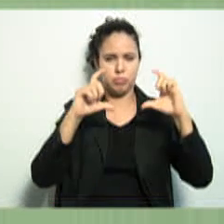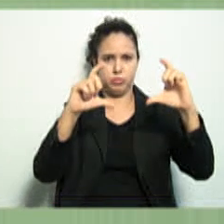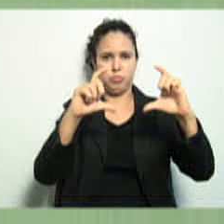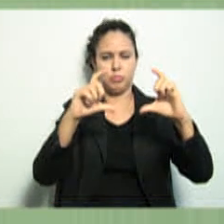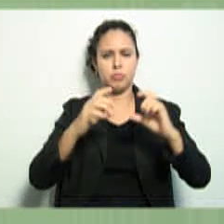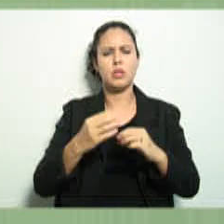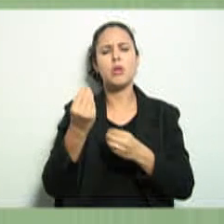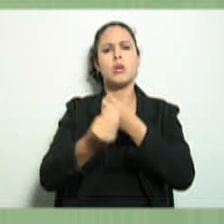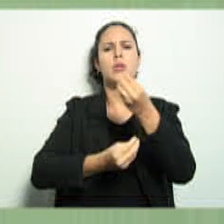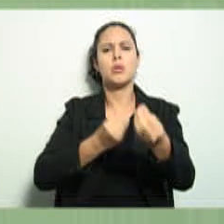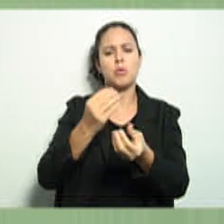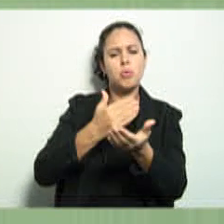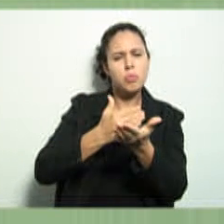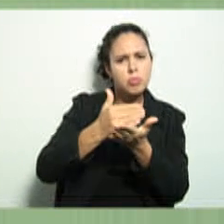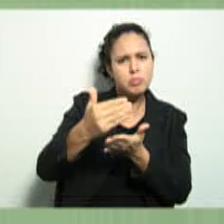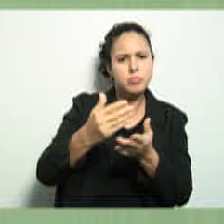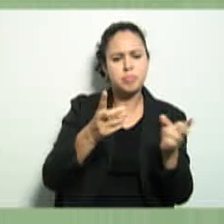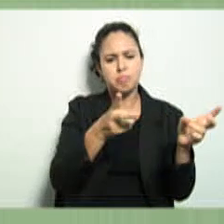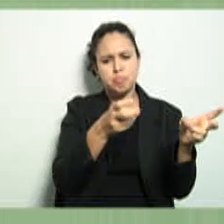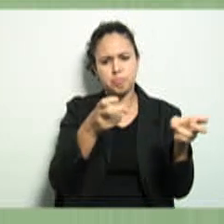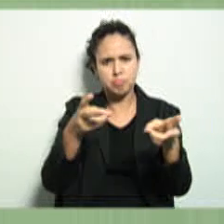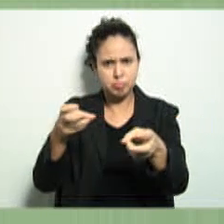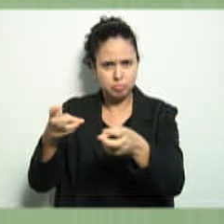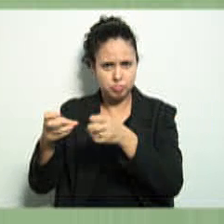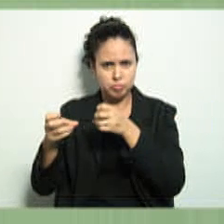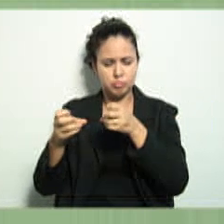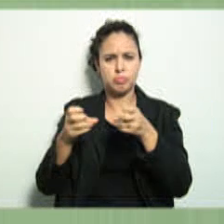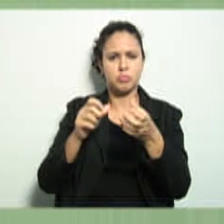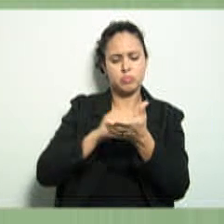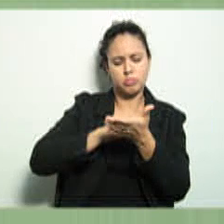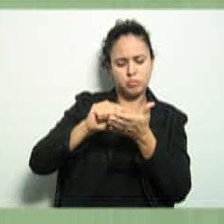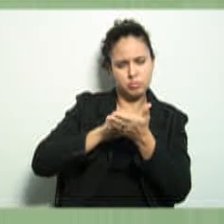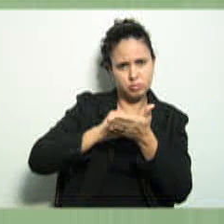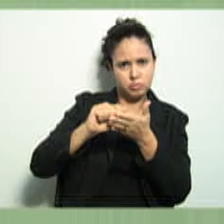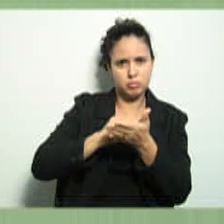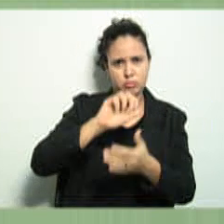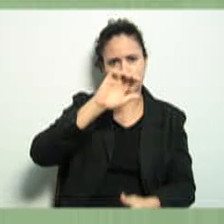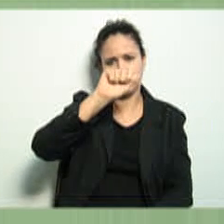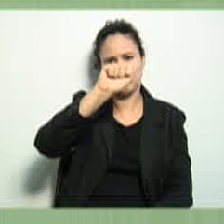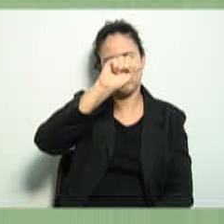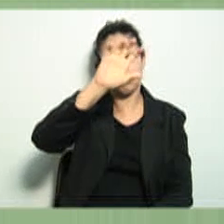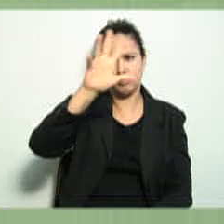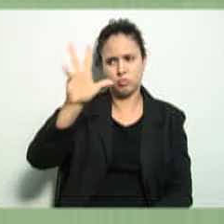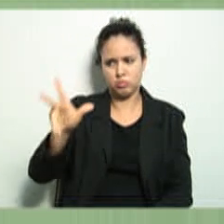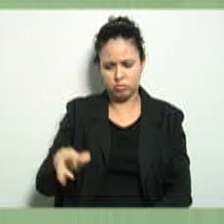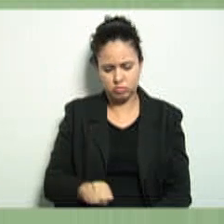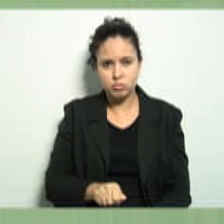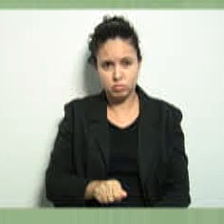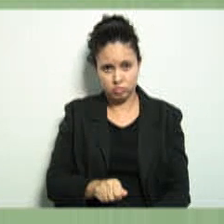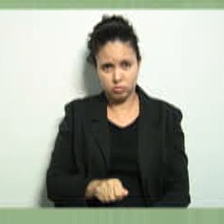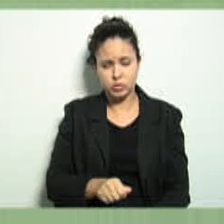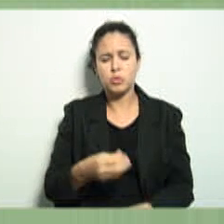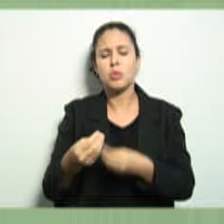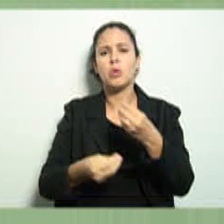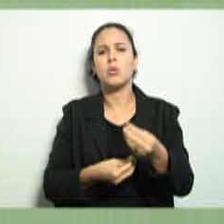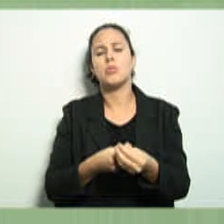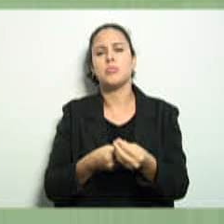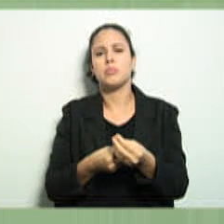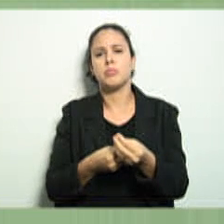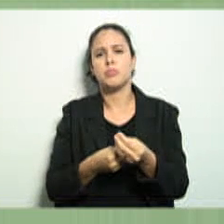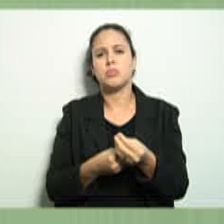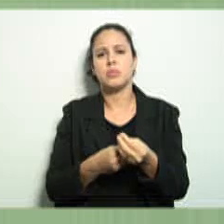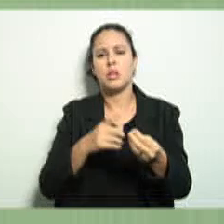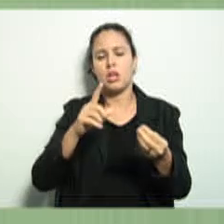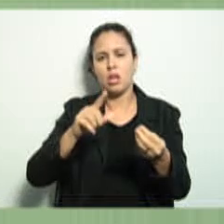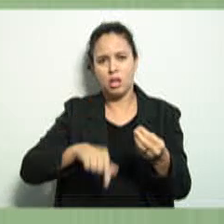essa exploração da borracha na Ásia? Ela iniciou pela biopirataria. O inglês Henry